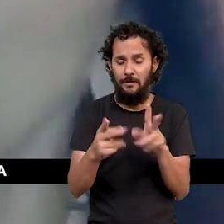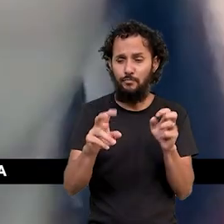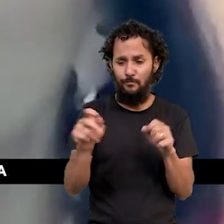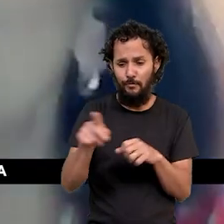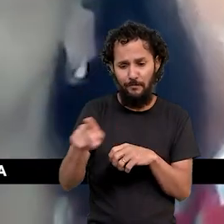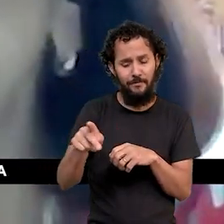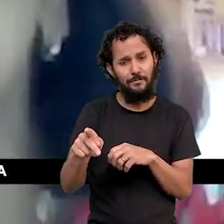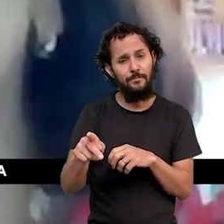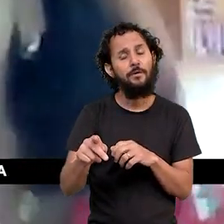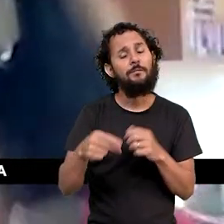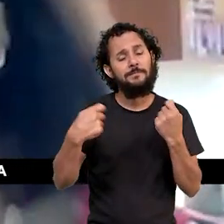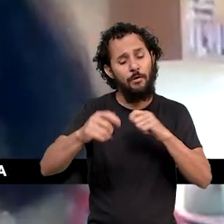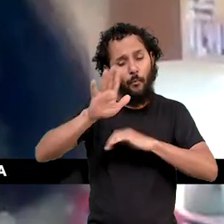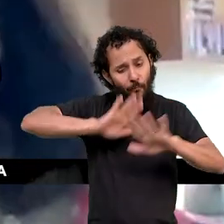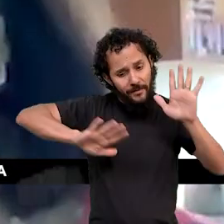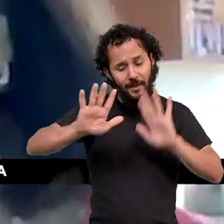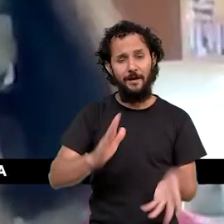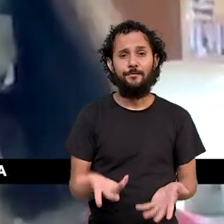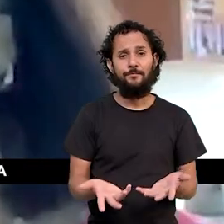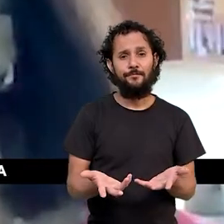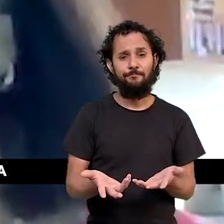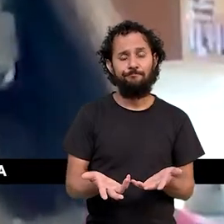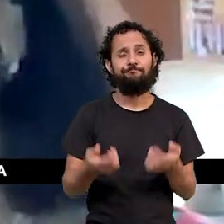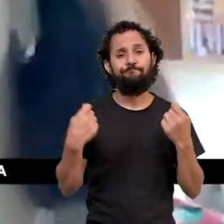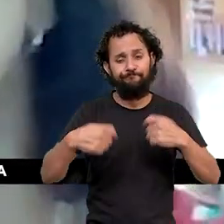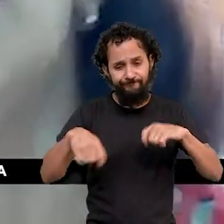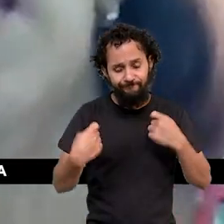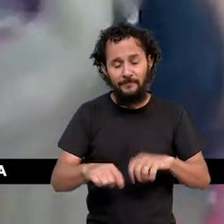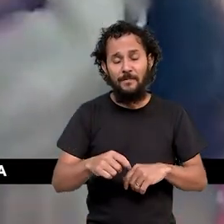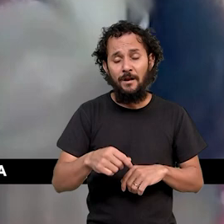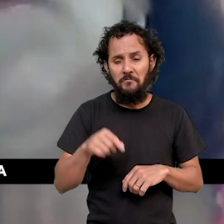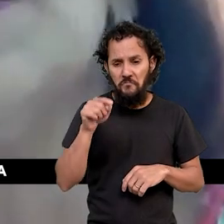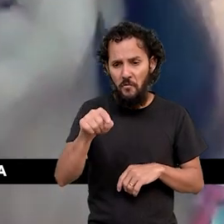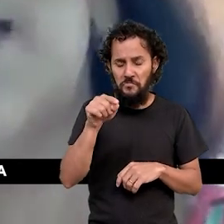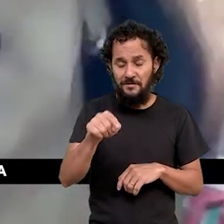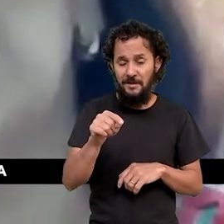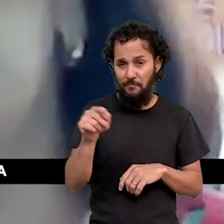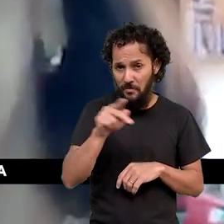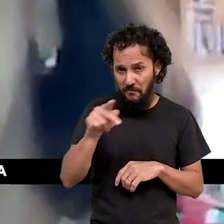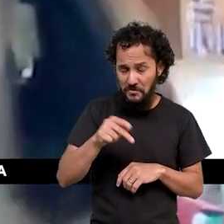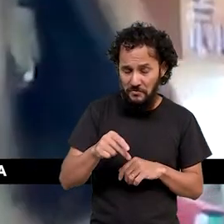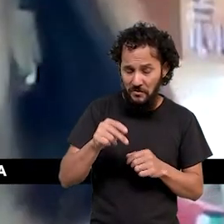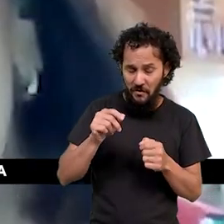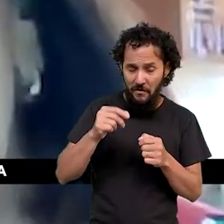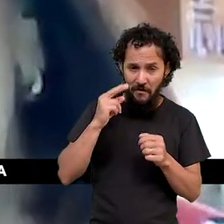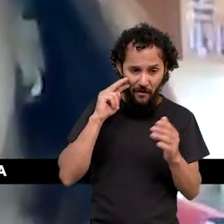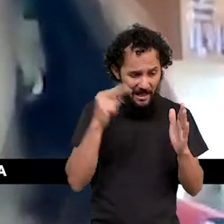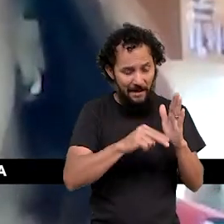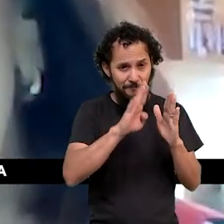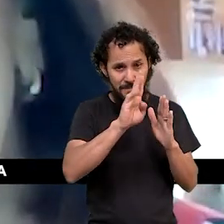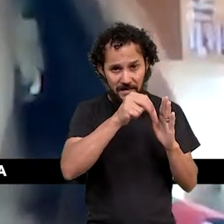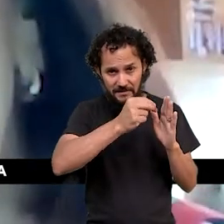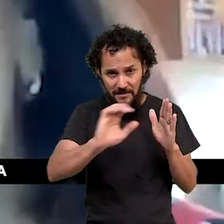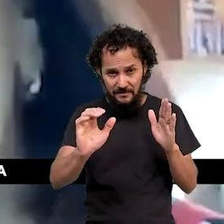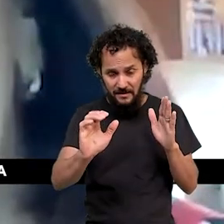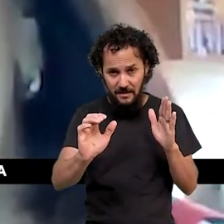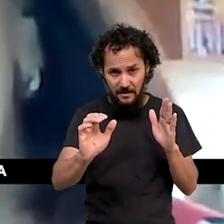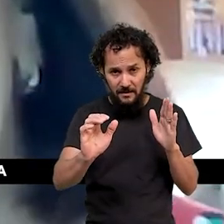para os professores, tomem cuidado. Não queiram fazer da BNCC